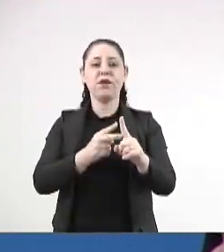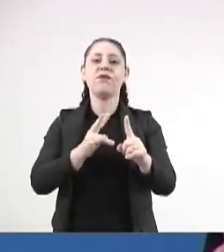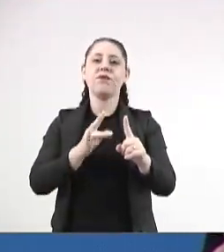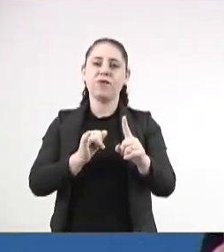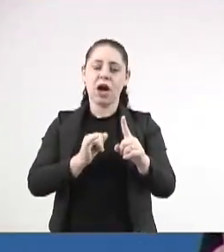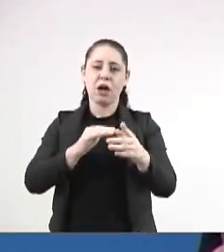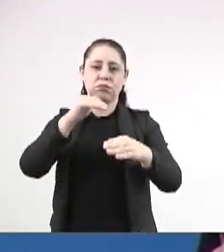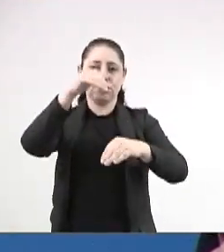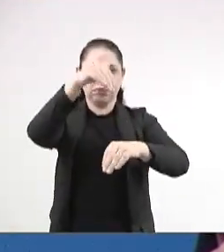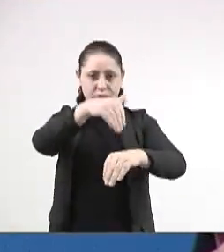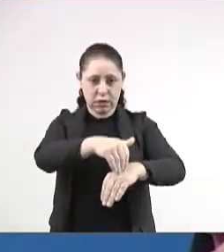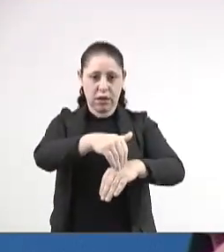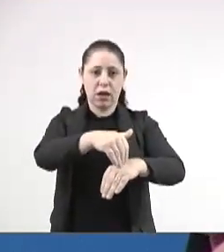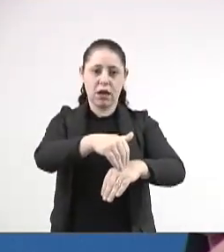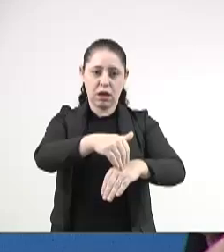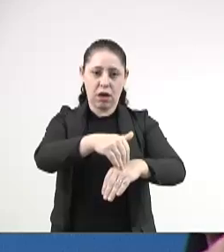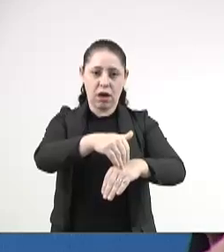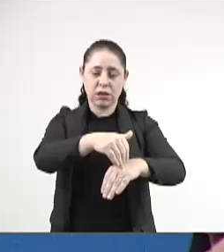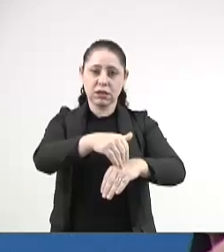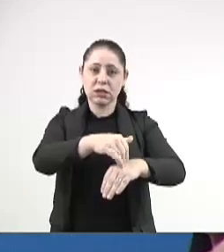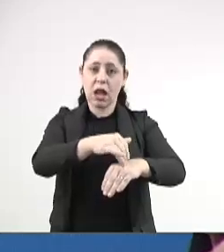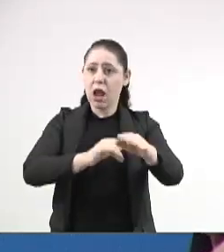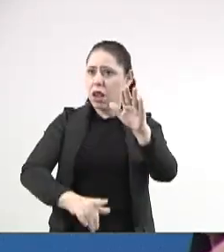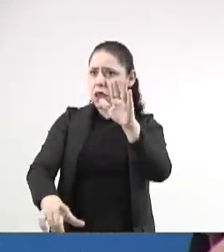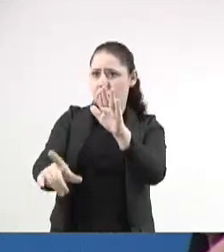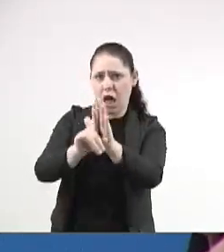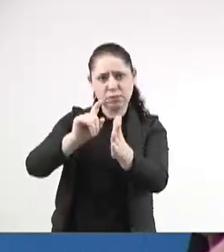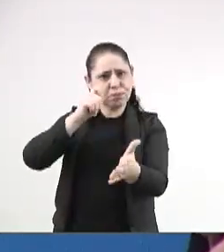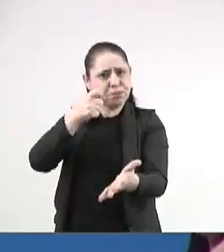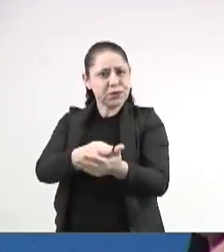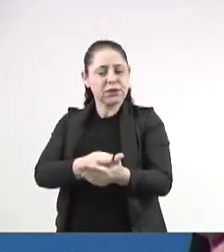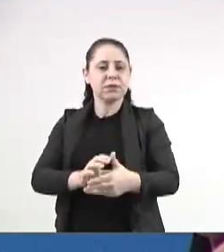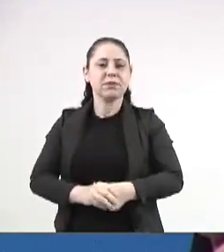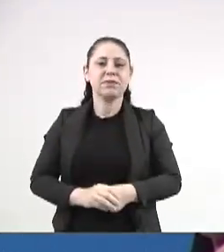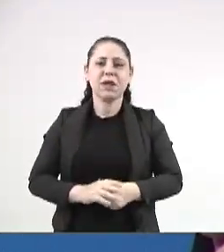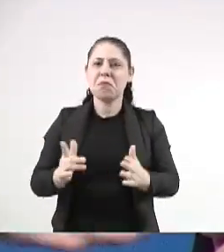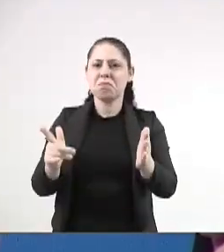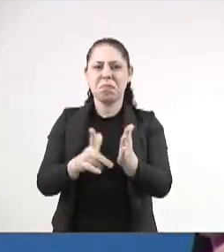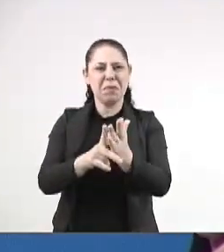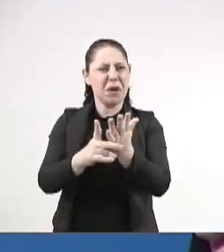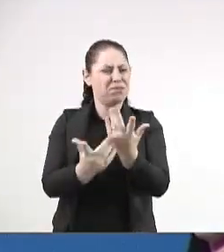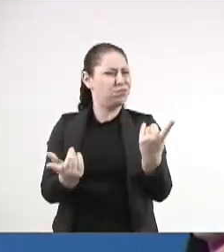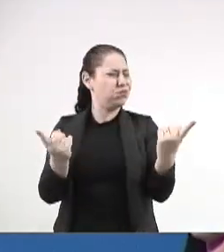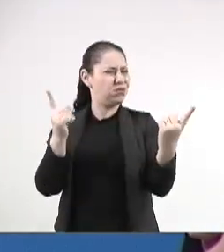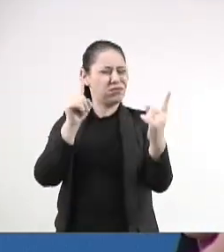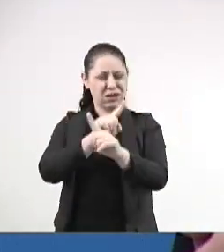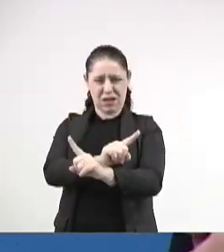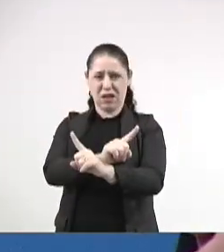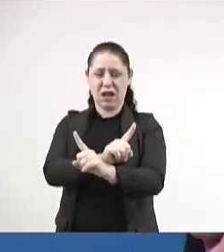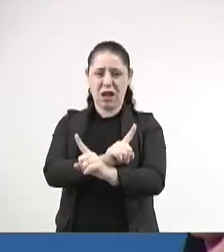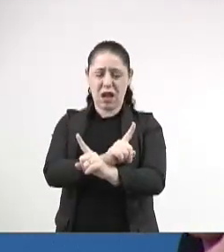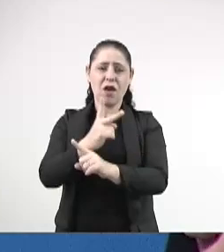ser condenadas na mais forma pesada da lei. Os papéis estão invertidos. Quer